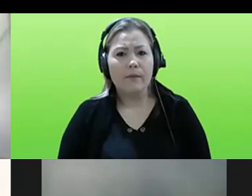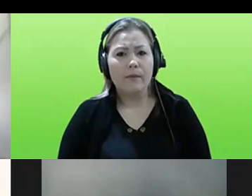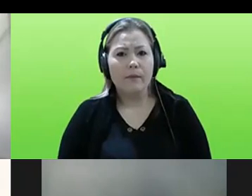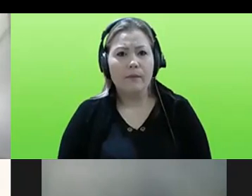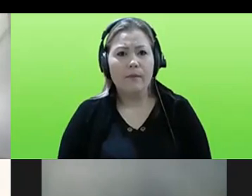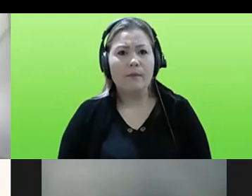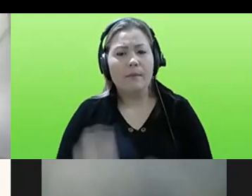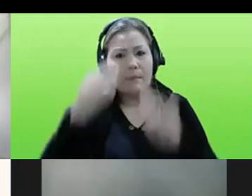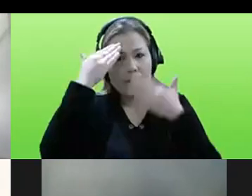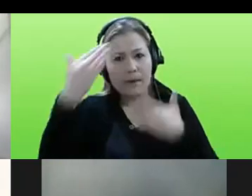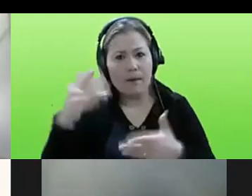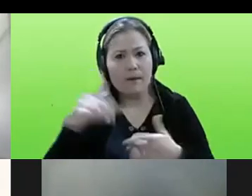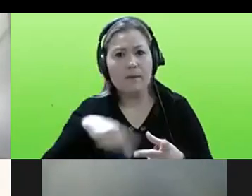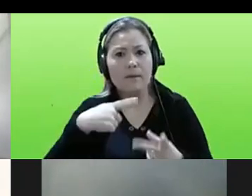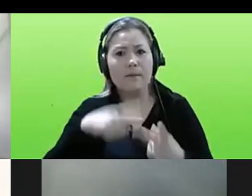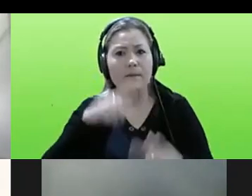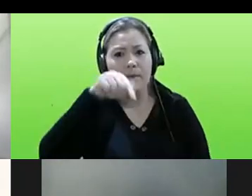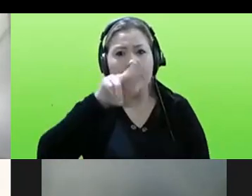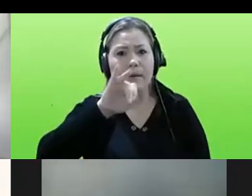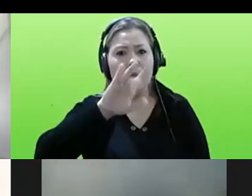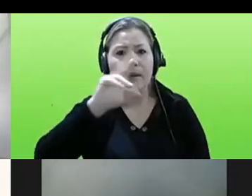Obrigado. Guilherme.